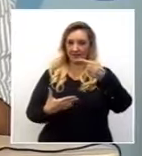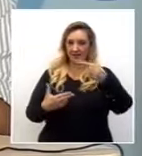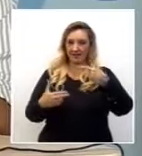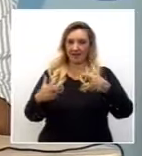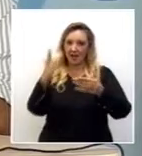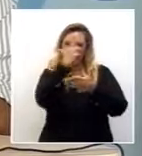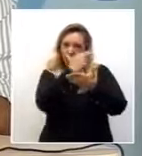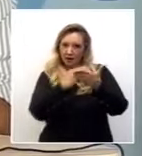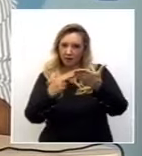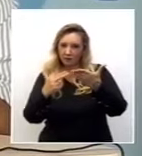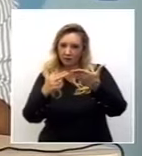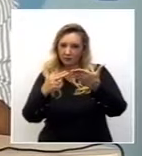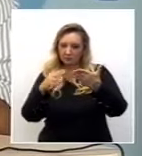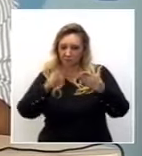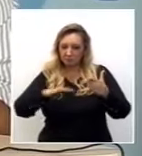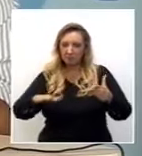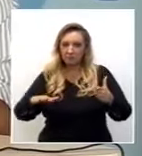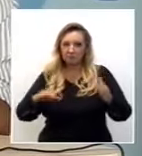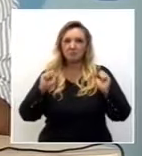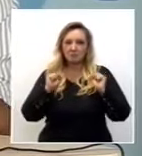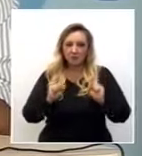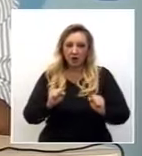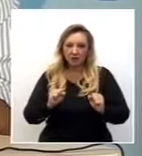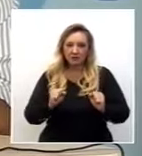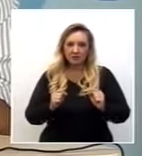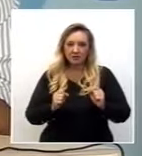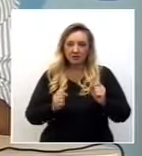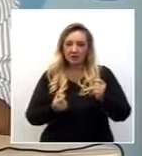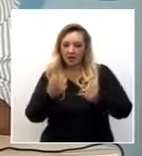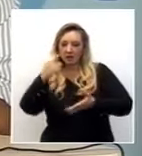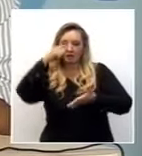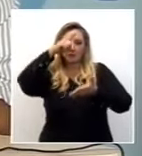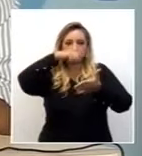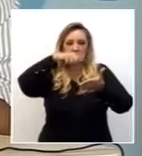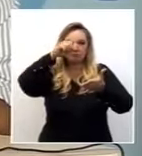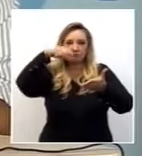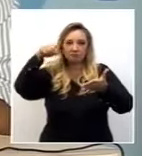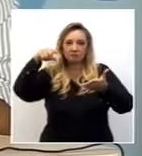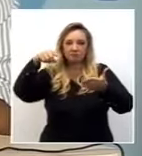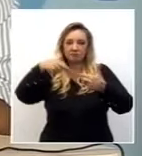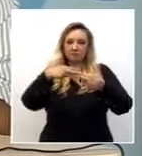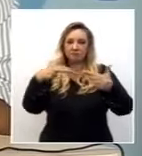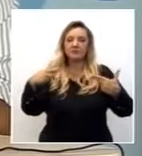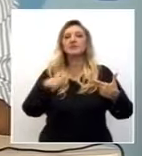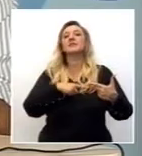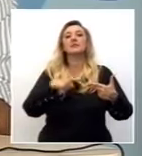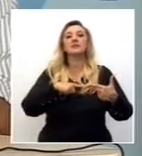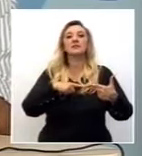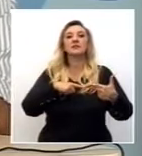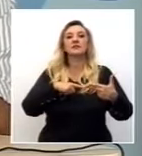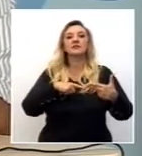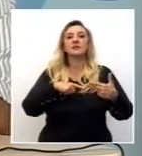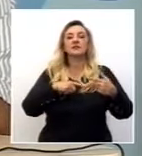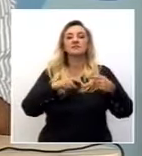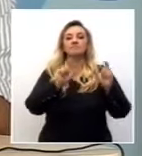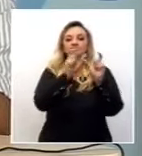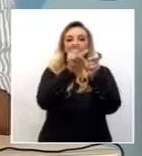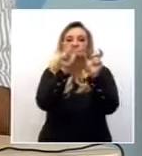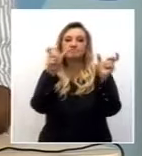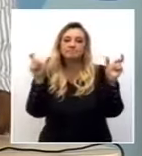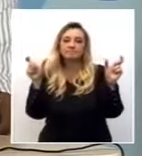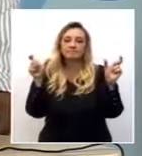com um esboço, alguns traços que ele faz, a ferramenta trabalha com um algoritmo onde